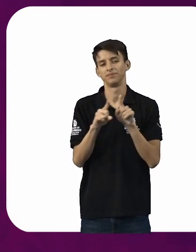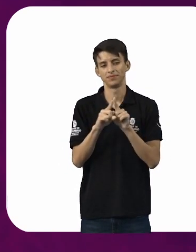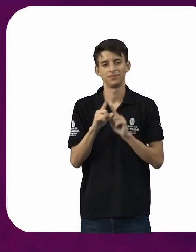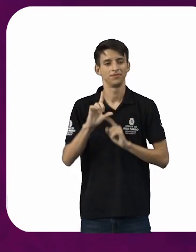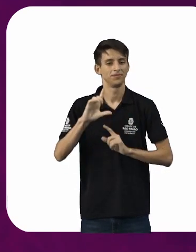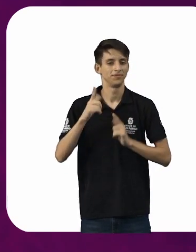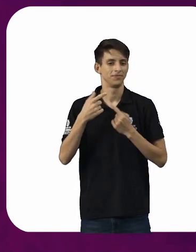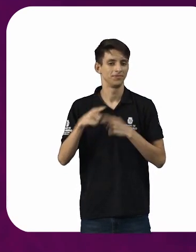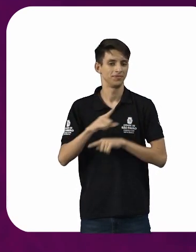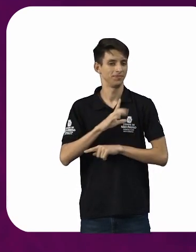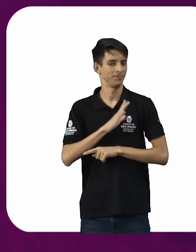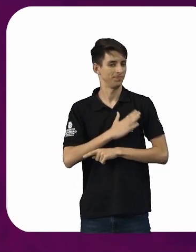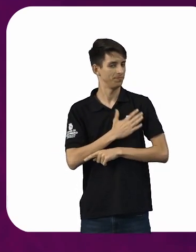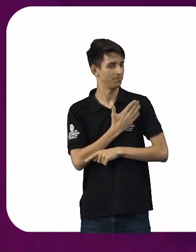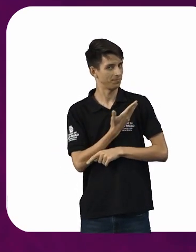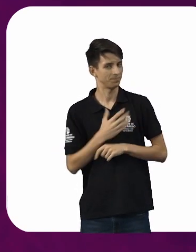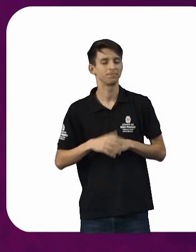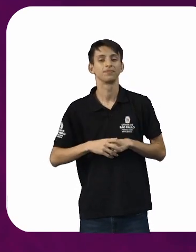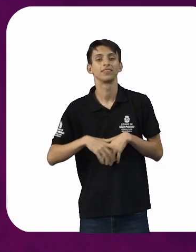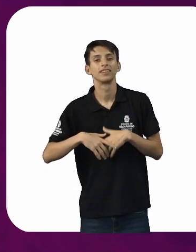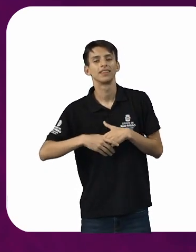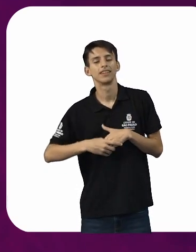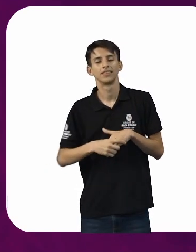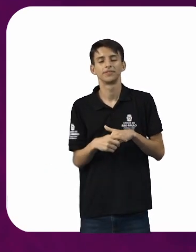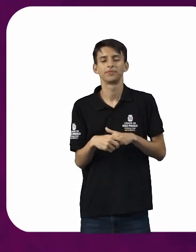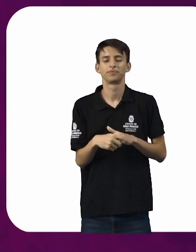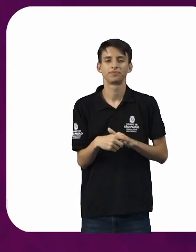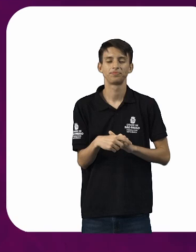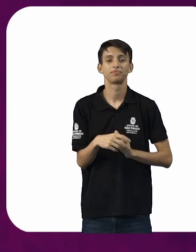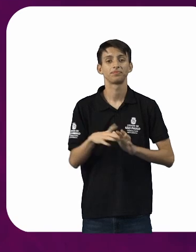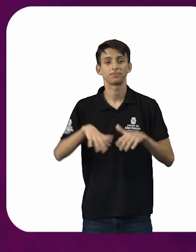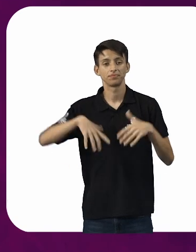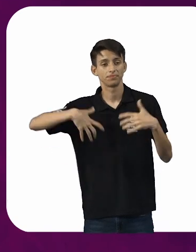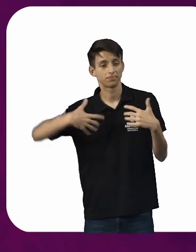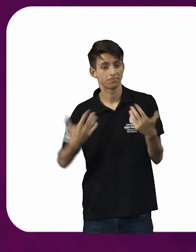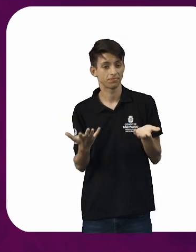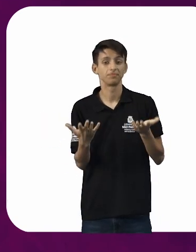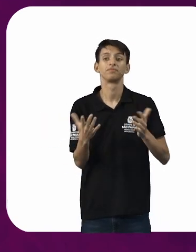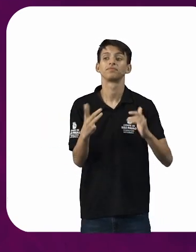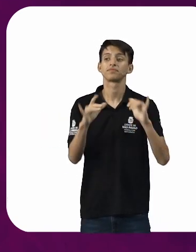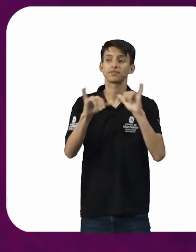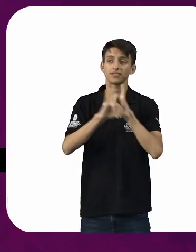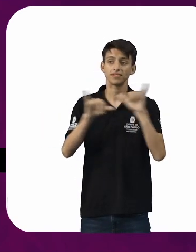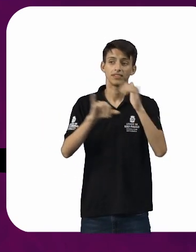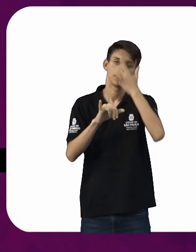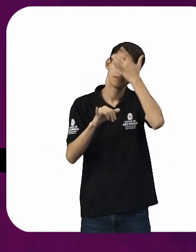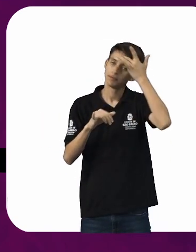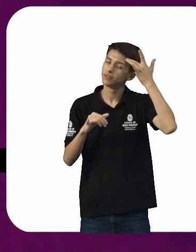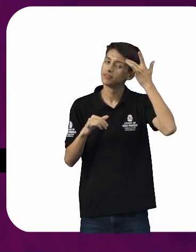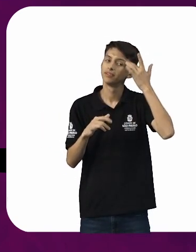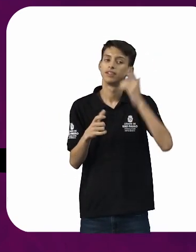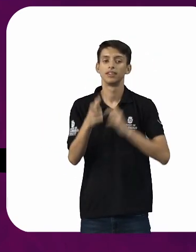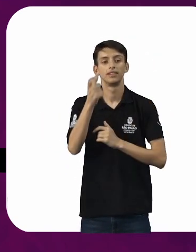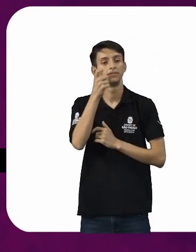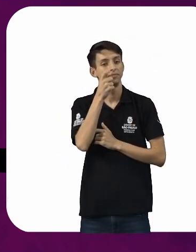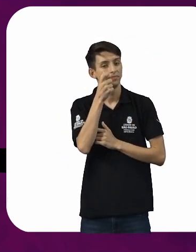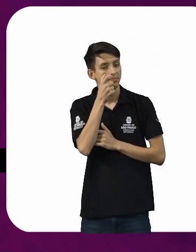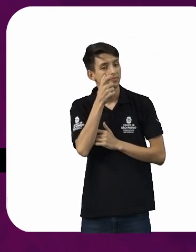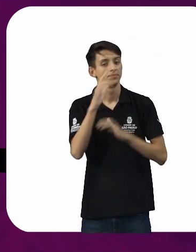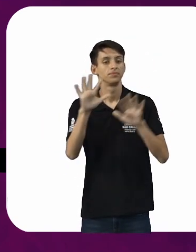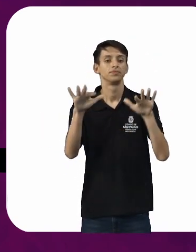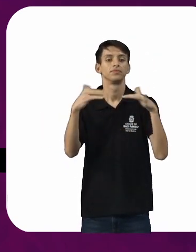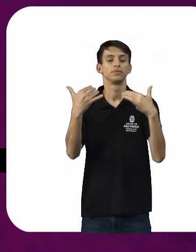É difícil deixar só uma mensagem, né? Mas eu acho que Rosana Rufino. as pessoas que estão nos ouvindo, acompanhando, né, que a